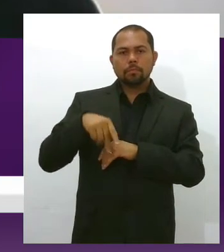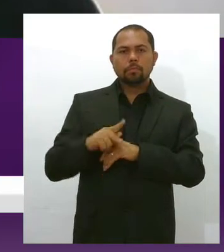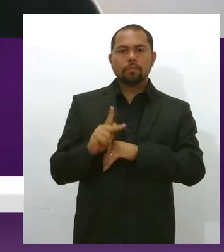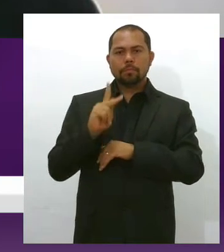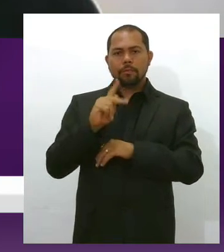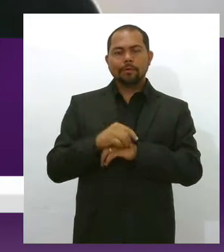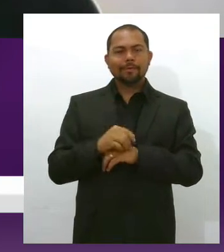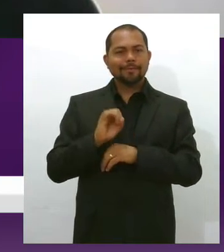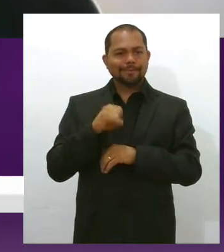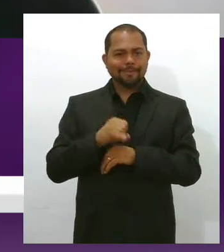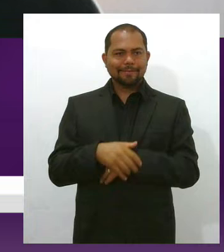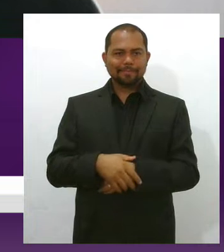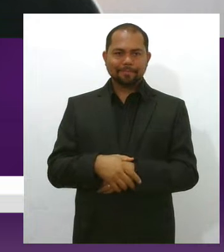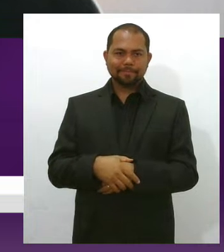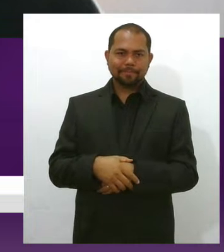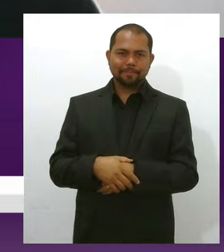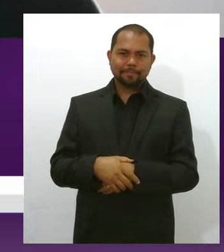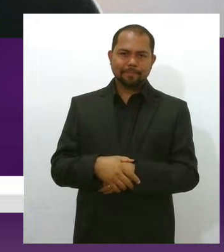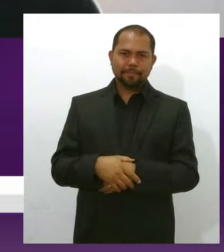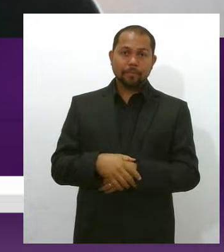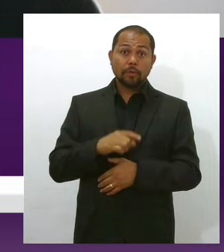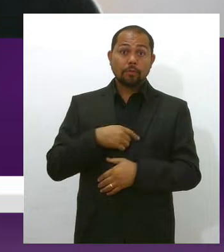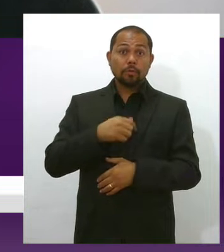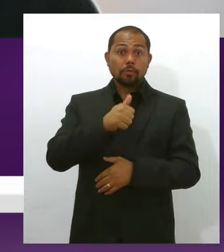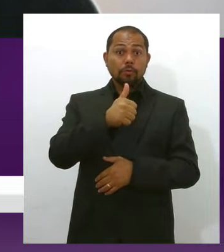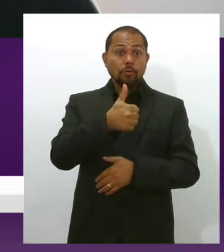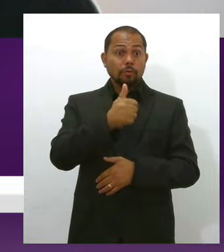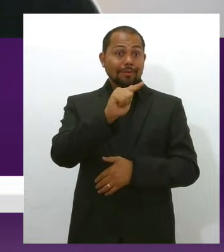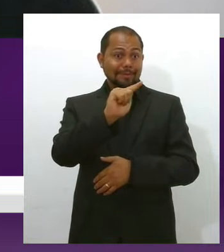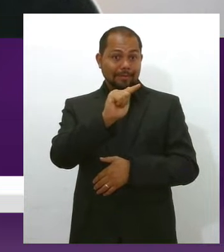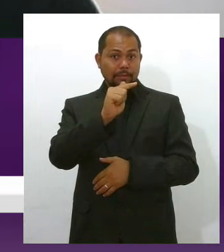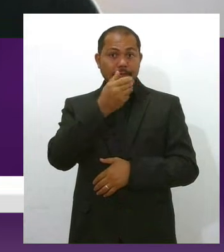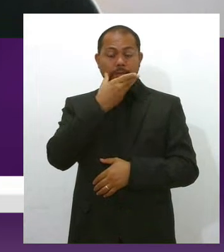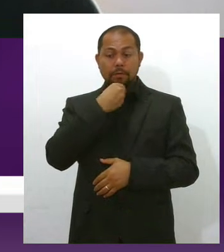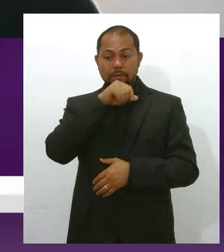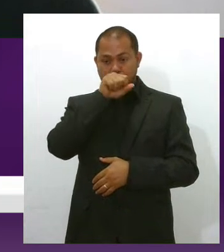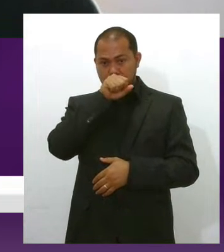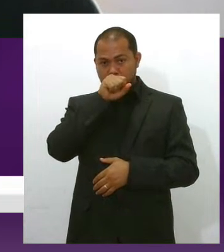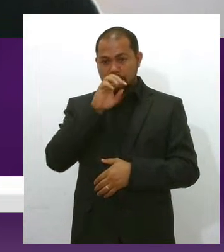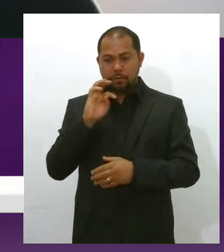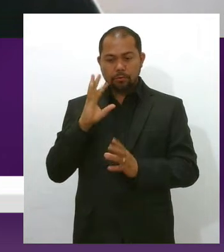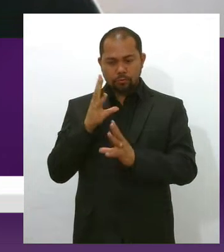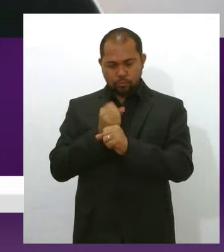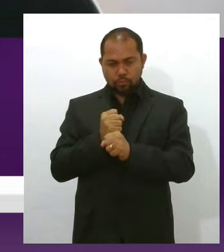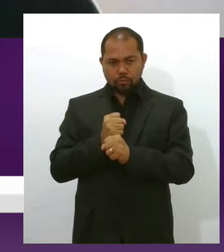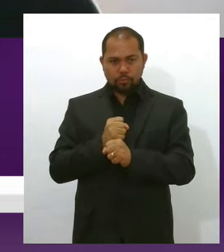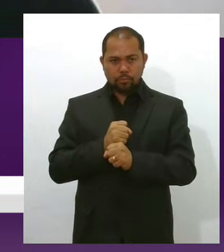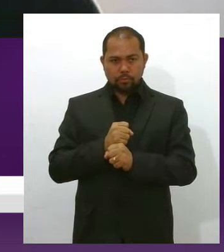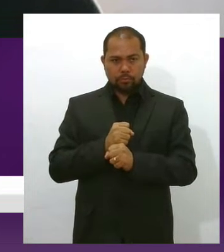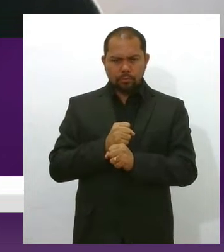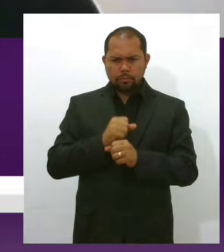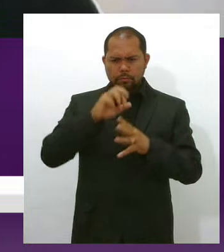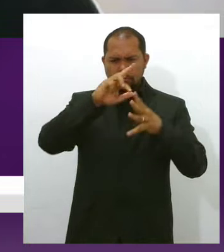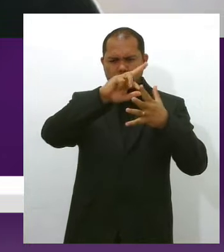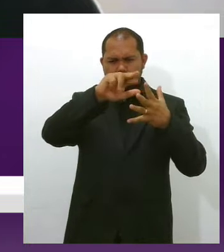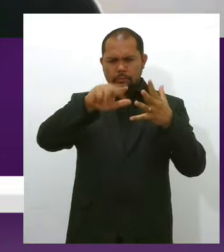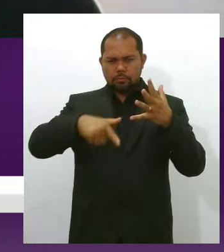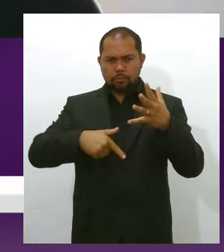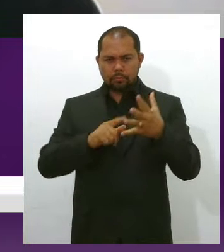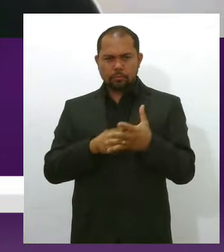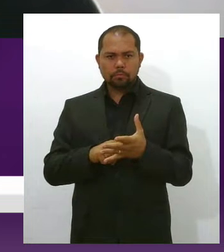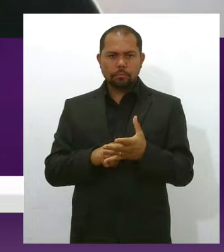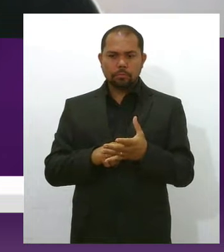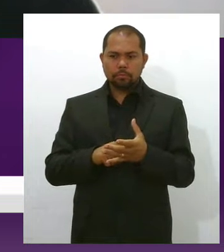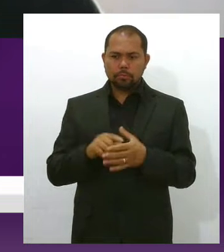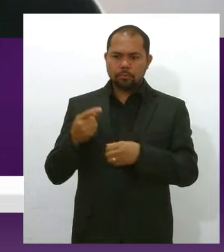São 17 pais ao todo. Sim. De vários, como o Ivo falou, de várias cidades, vários